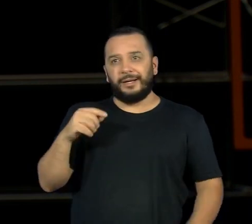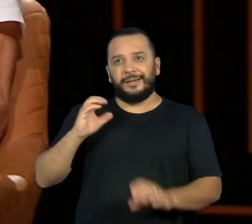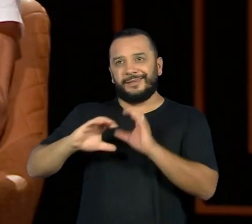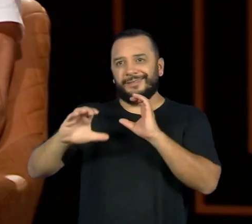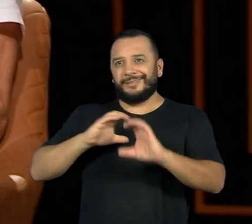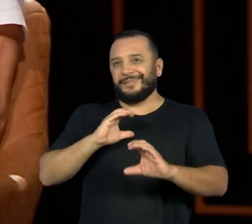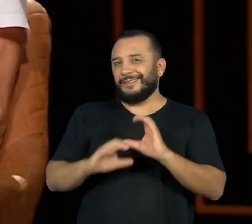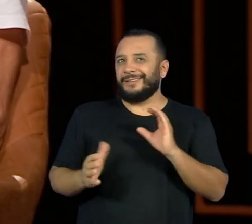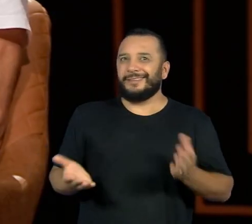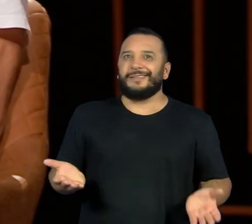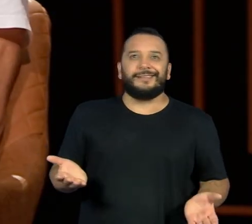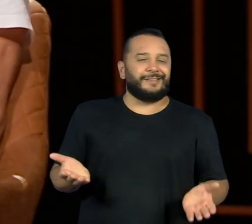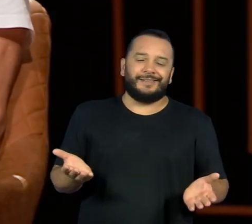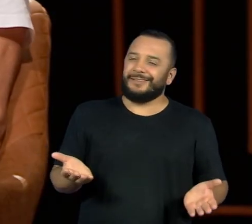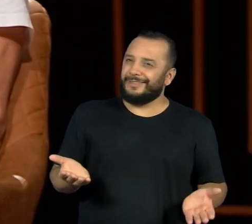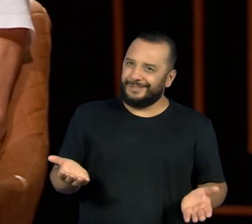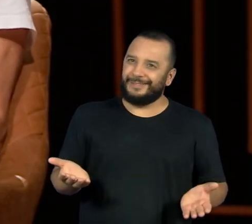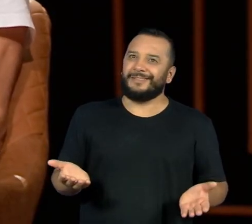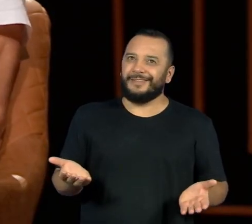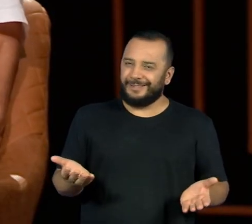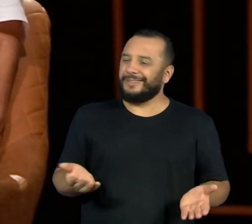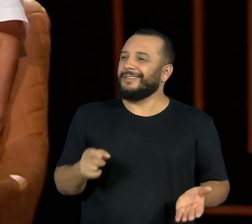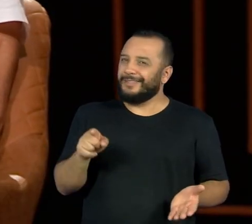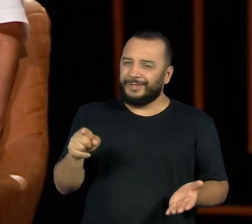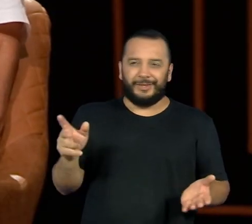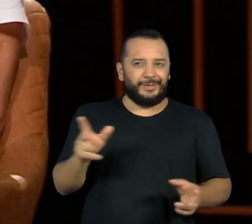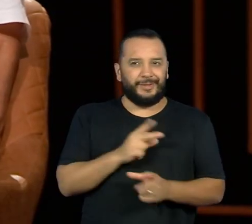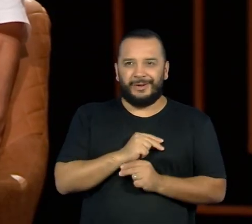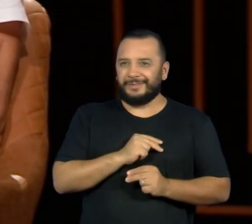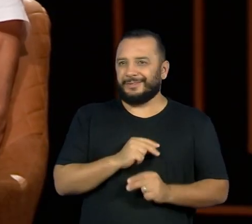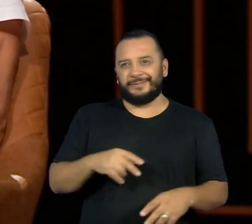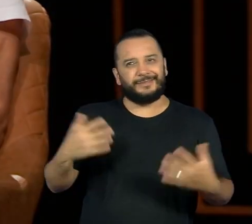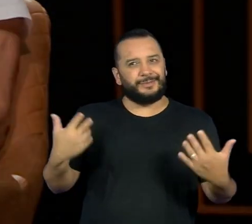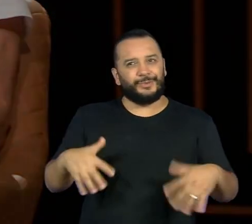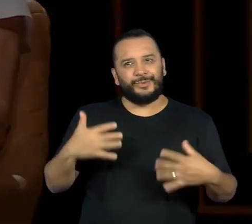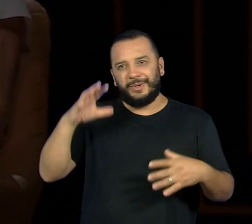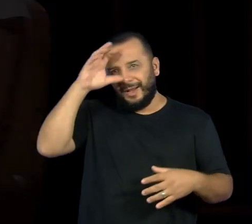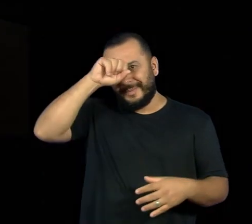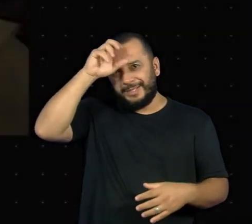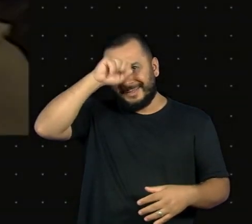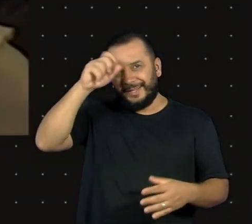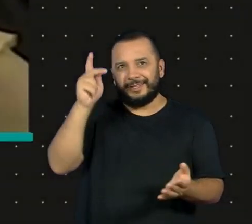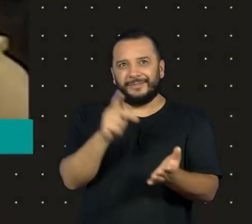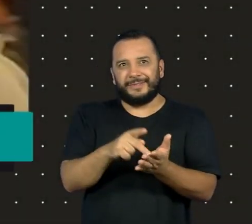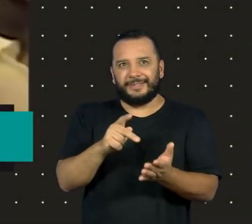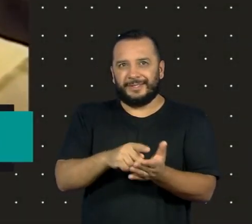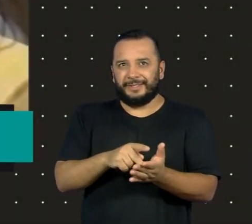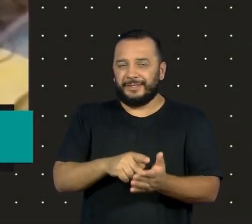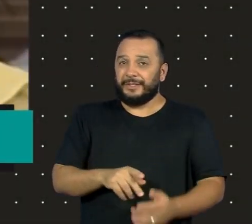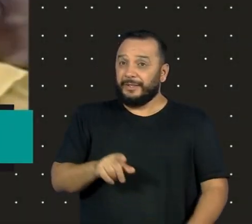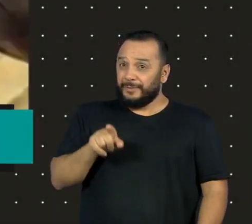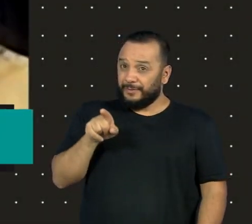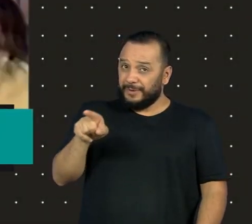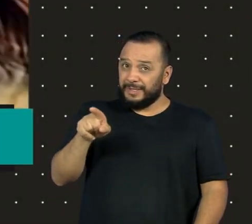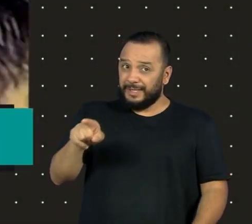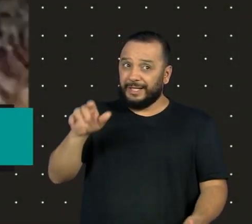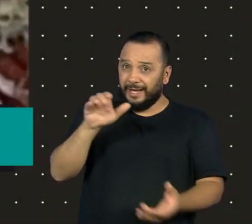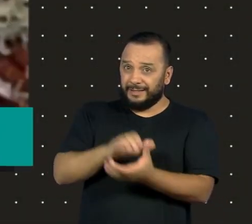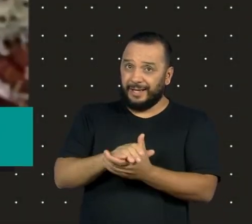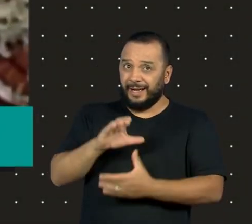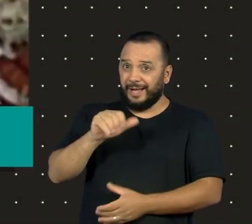E essas coisas, assim, nossa, foi um baita aprendizado aquilo lá. Você vai casar com a